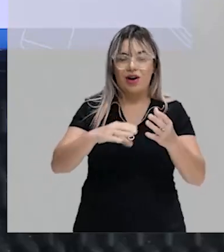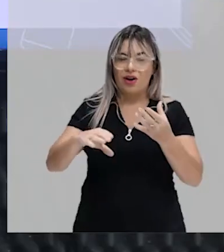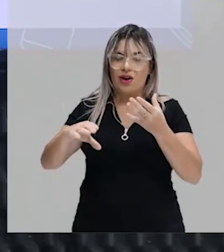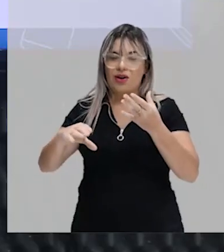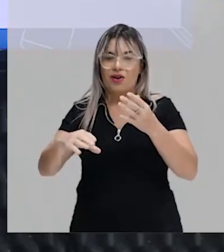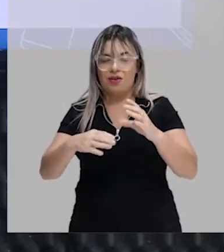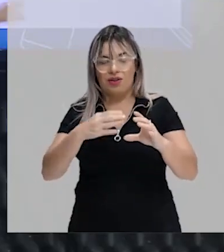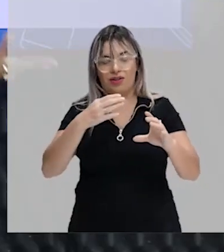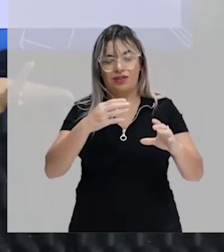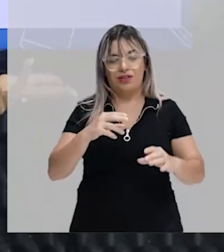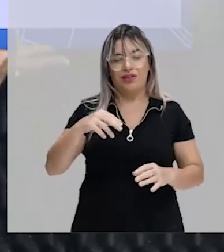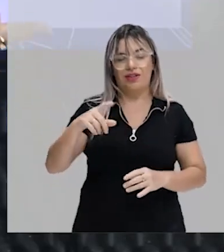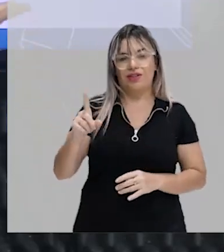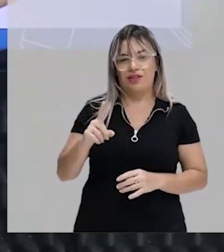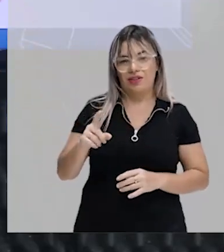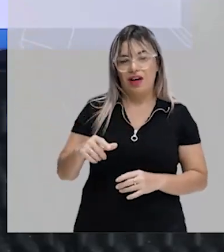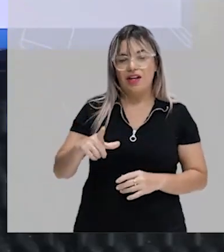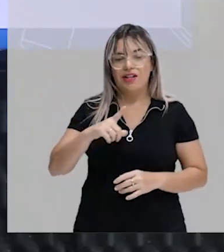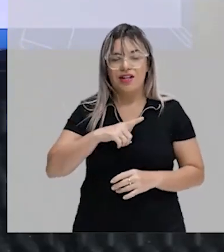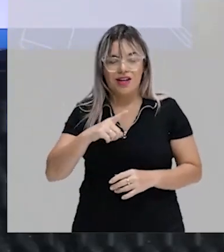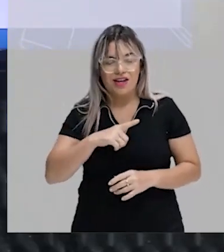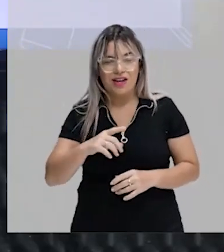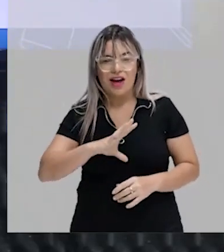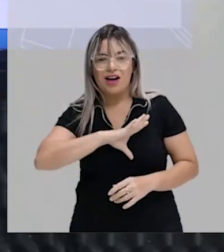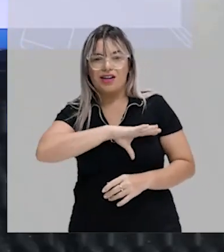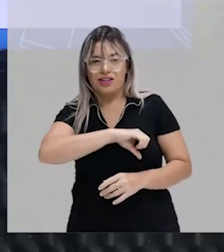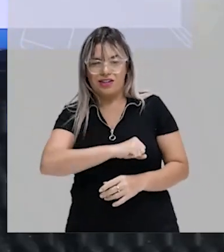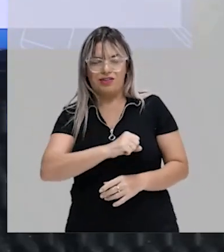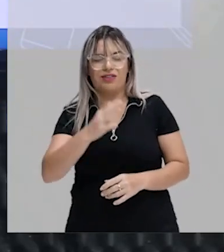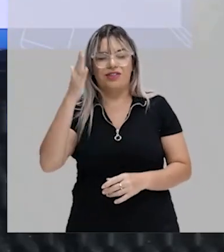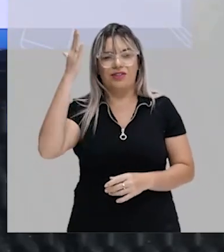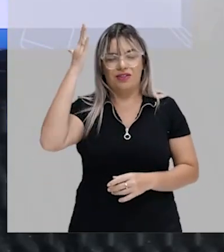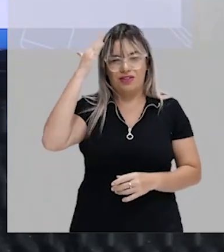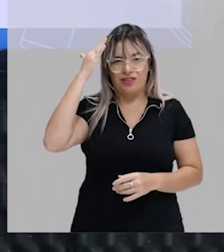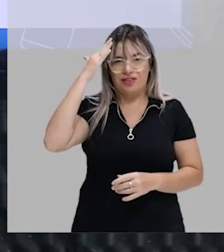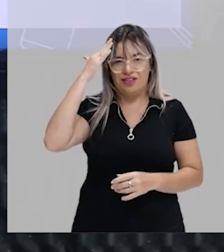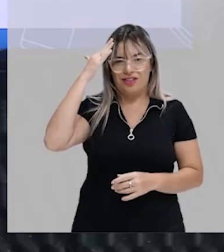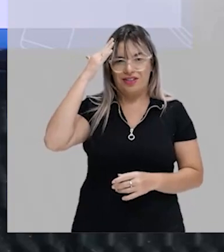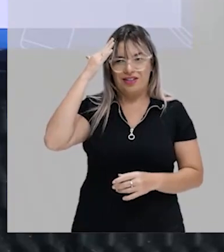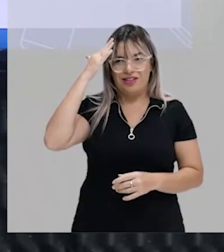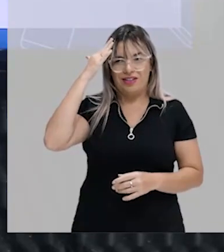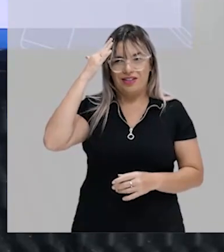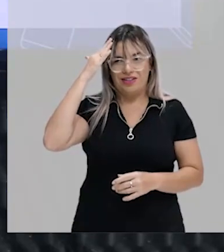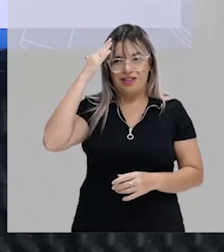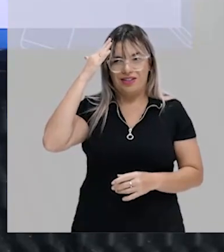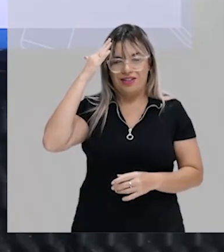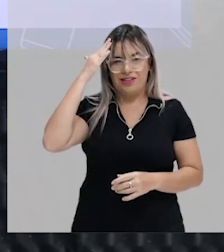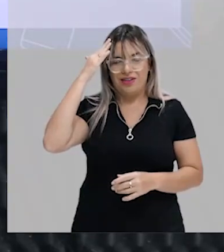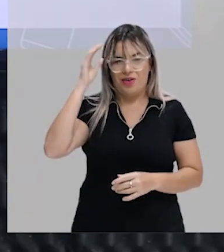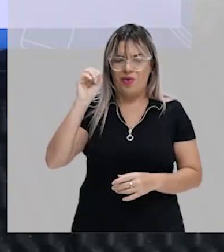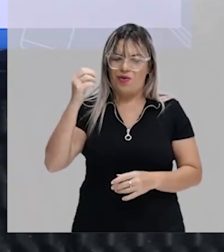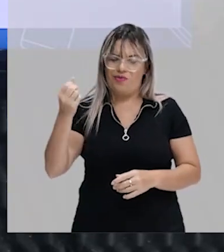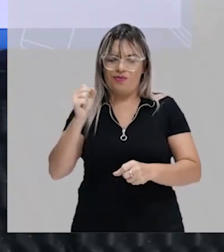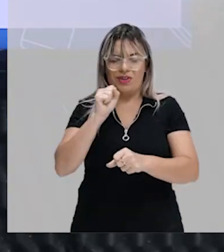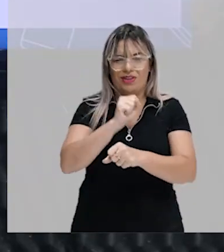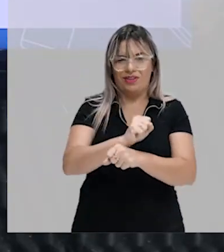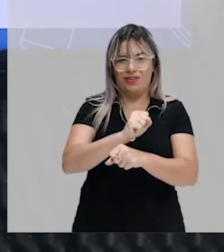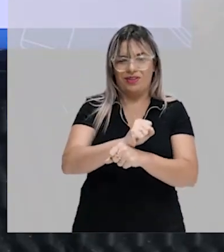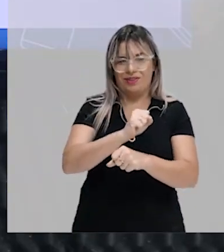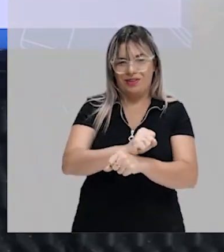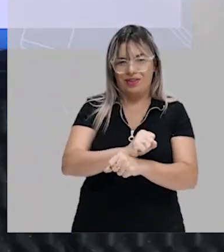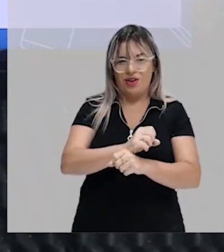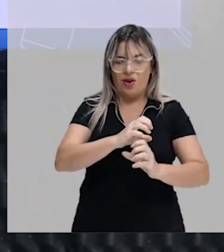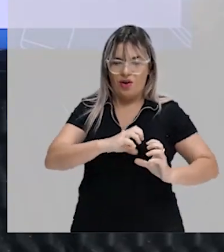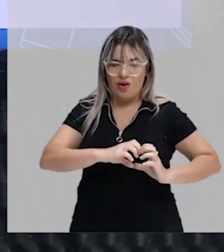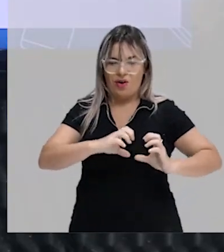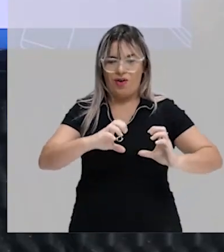amor, se for amor, você vai entendeu? Esperar. Você vai esperar. O meu coração